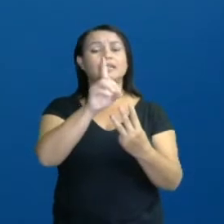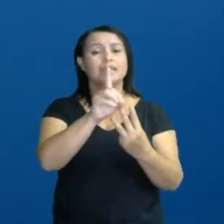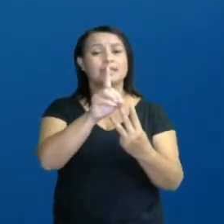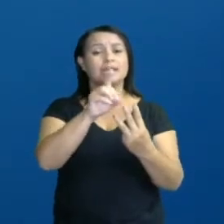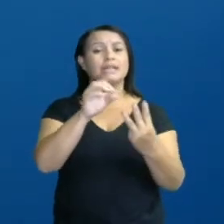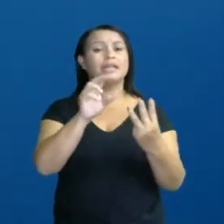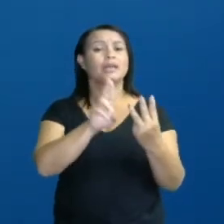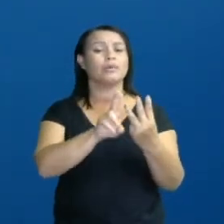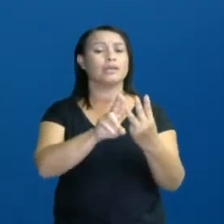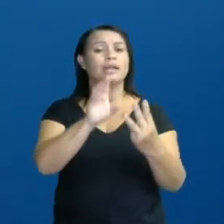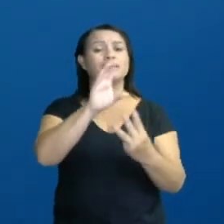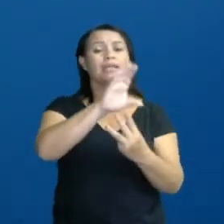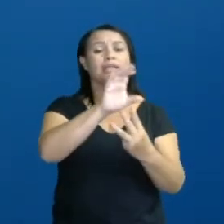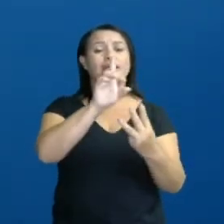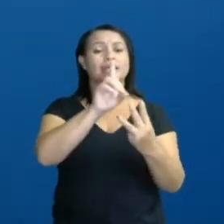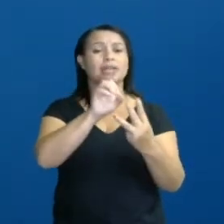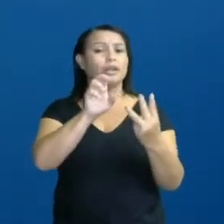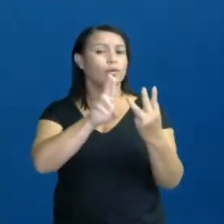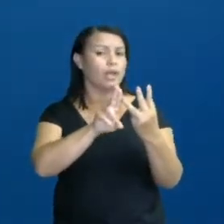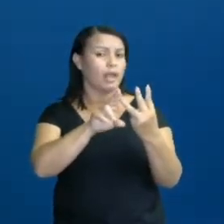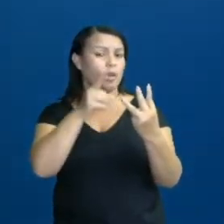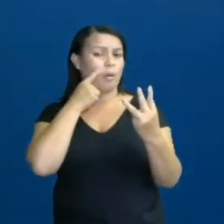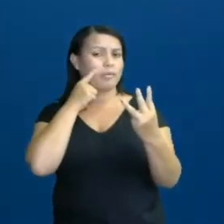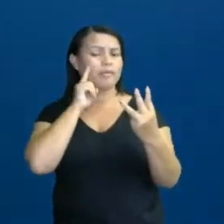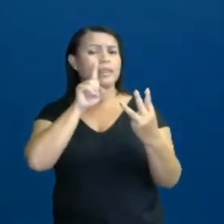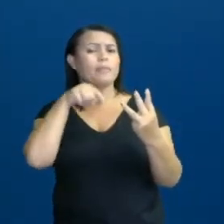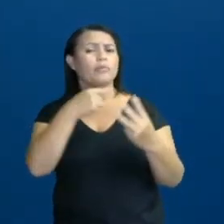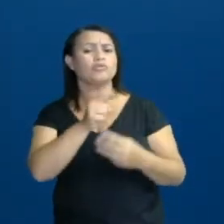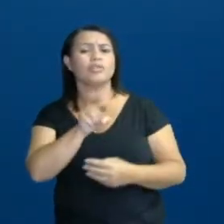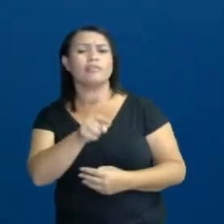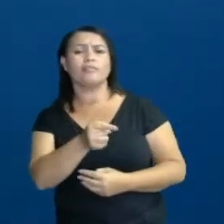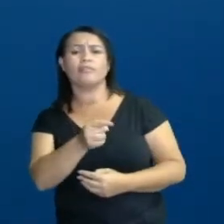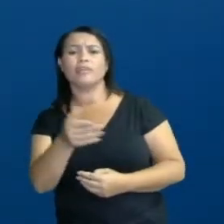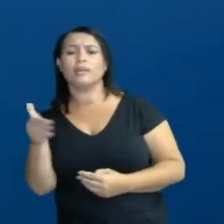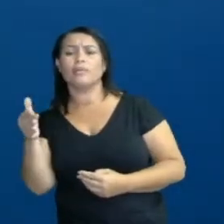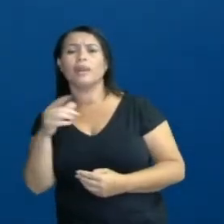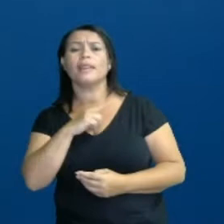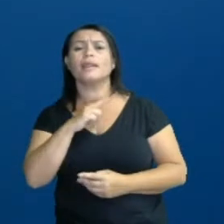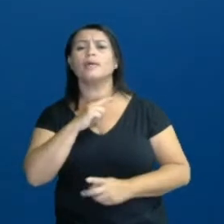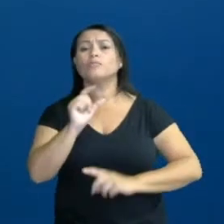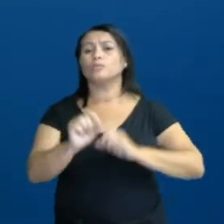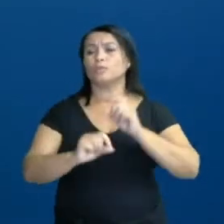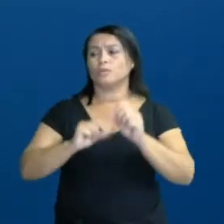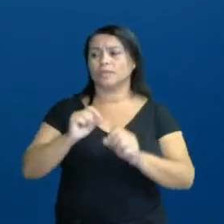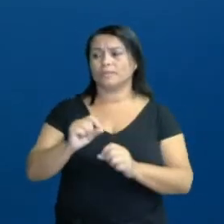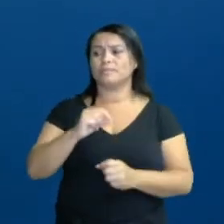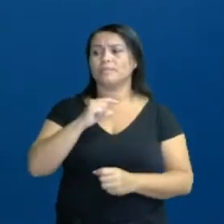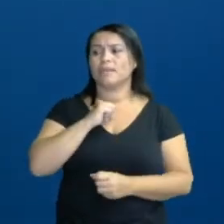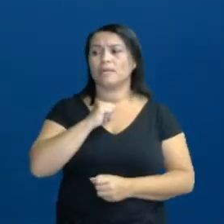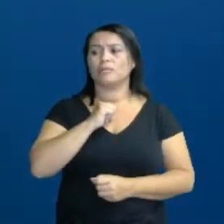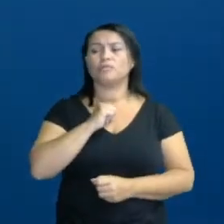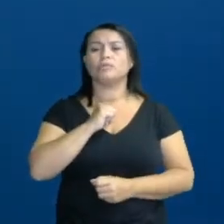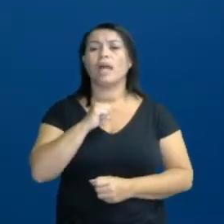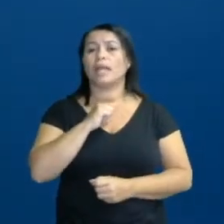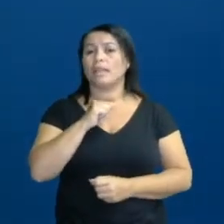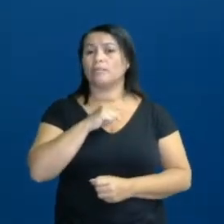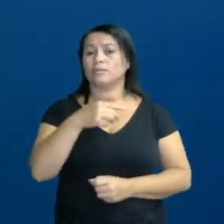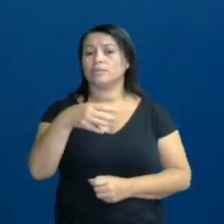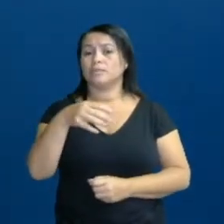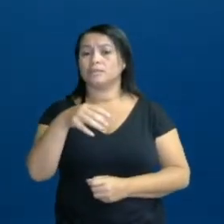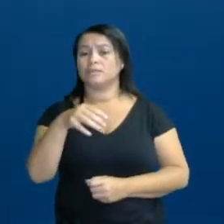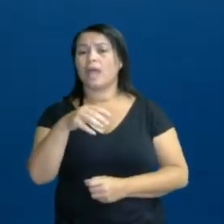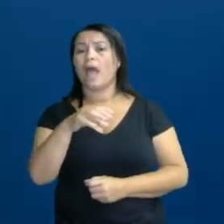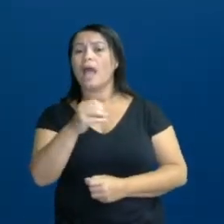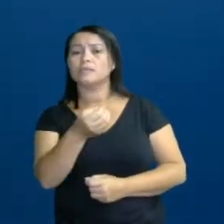tá ok? Então, ó, depois da vírgula, nós temos quem? Nós temos o seguinte, eu tenho décimos,